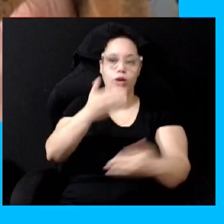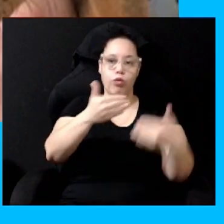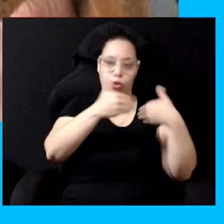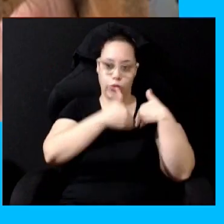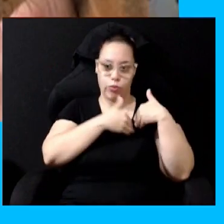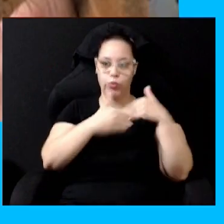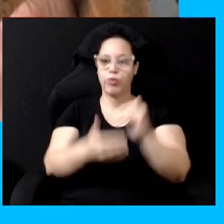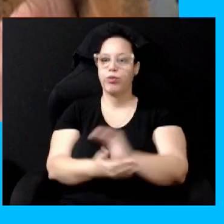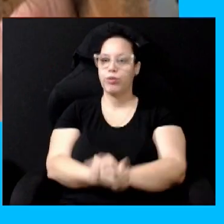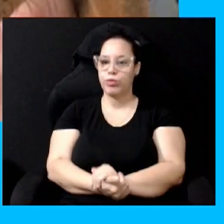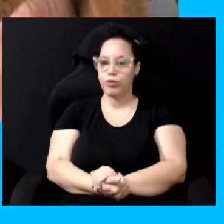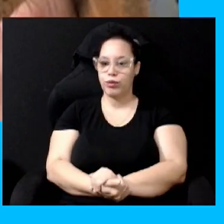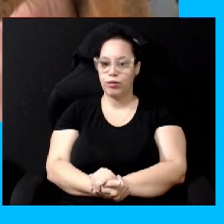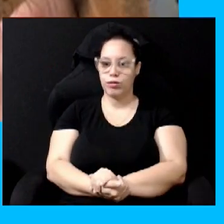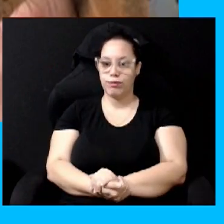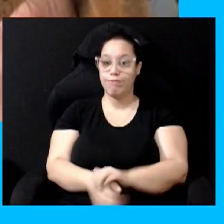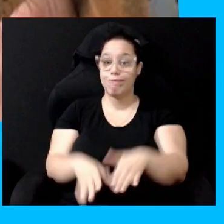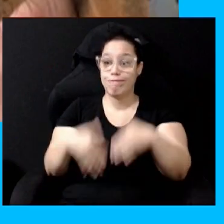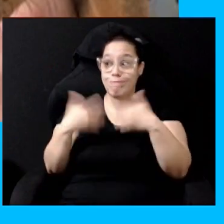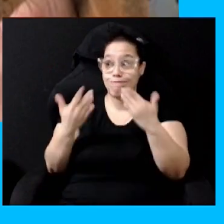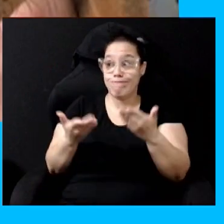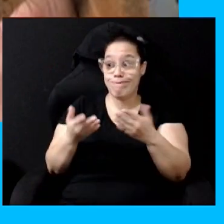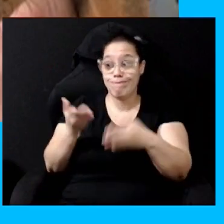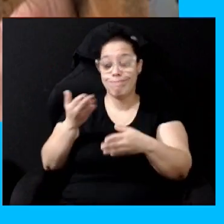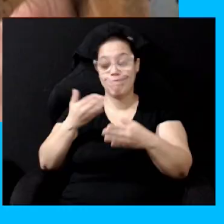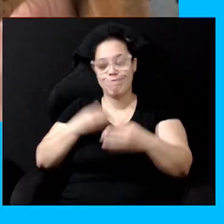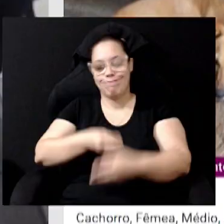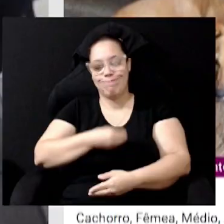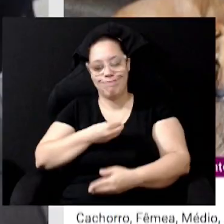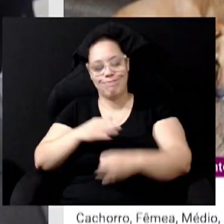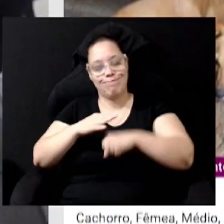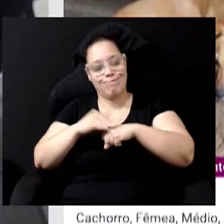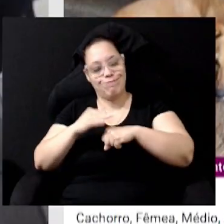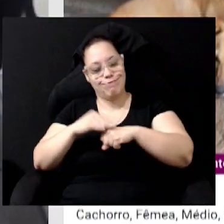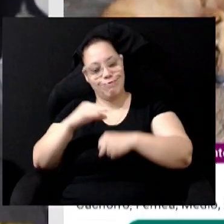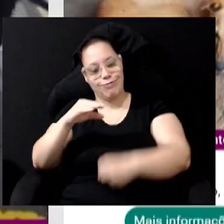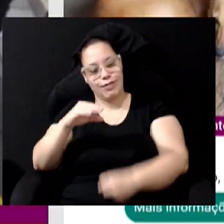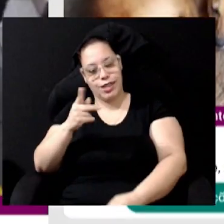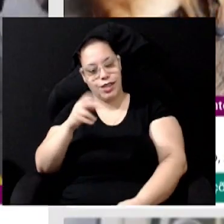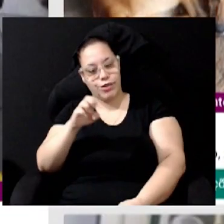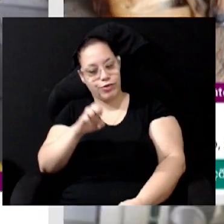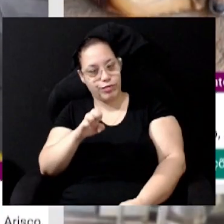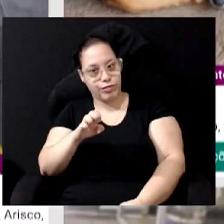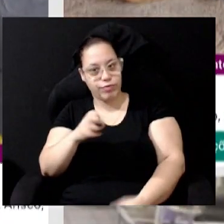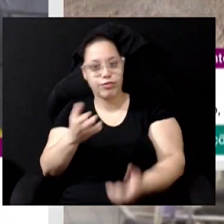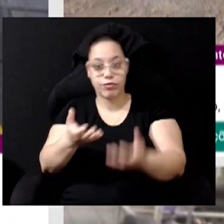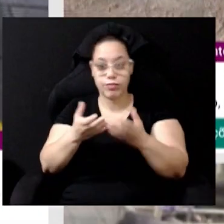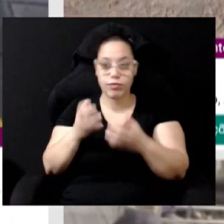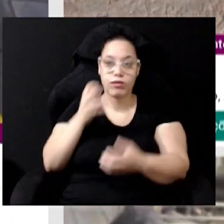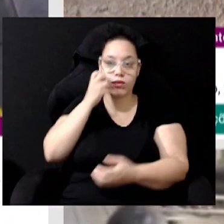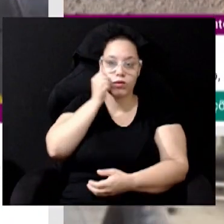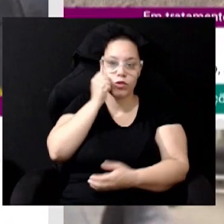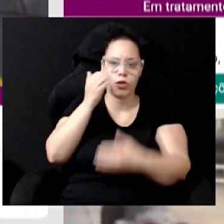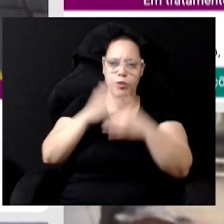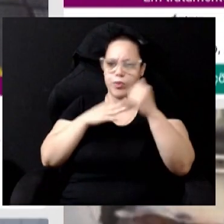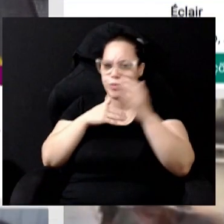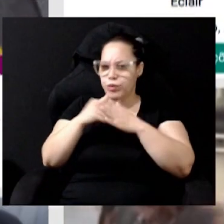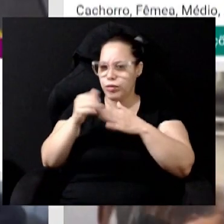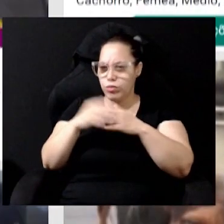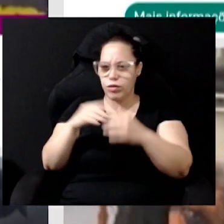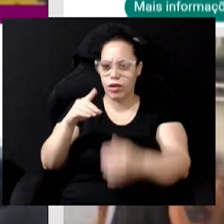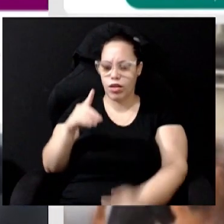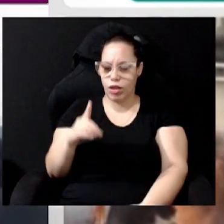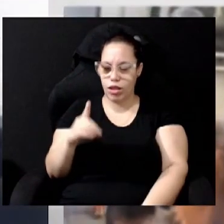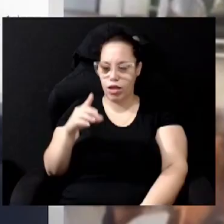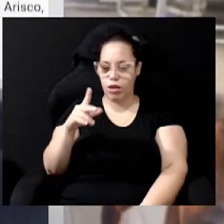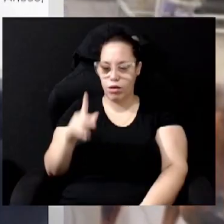Que tal deixar sua vida mais doce com o Charge? Para quem quiser adotar qualquer animal do DPBEA, é